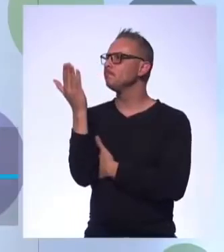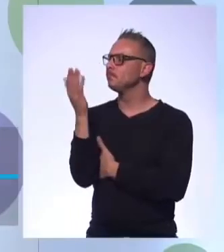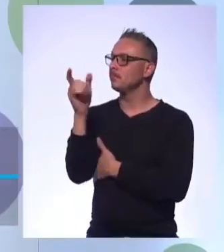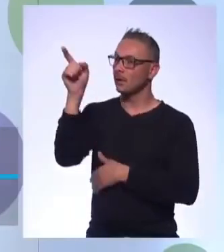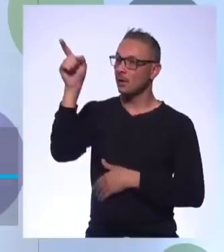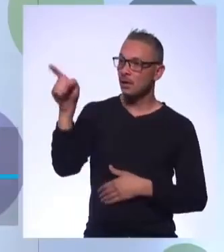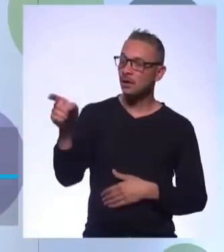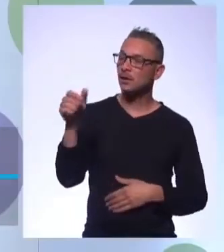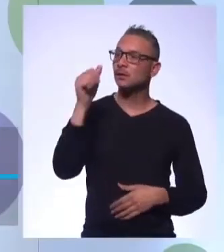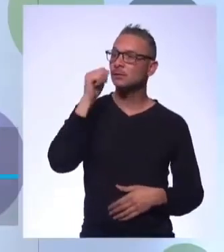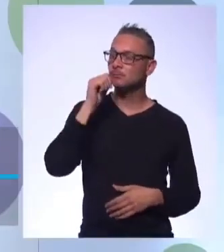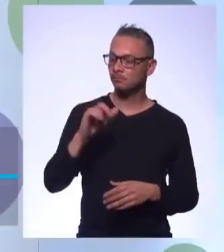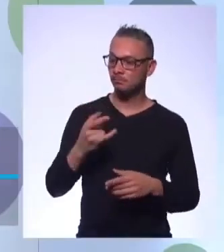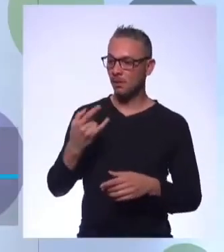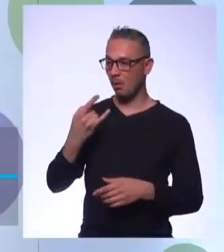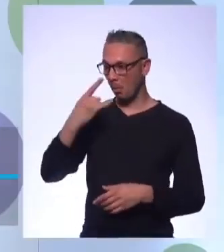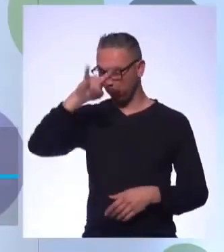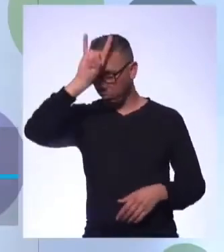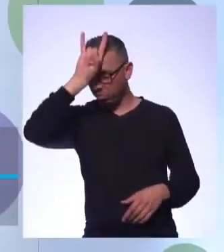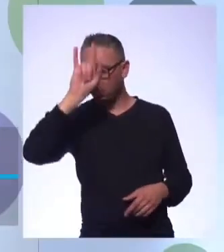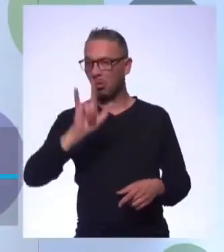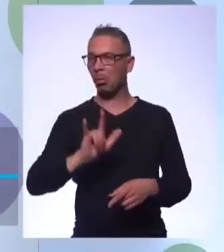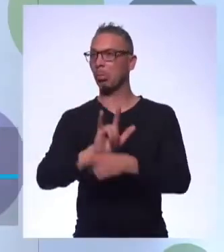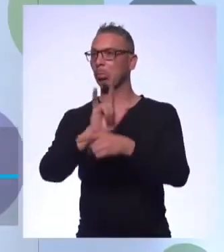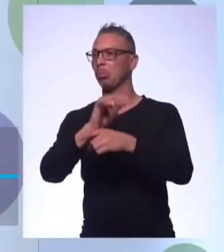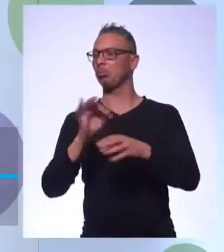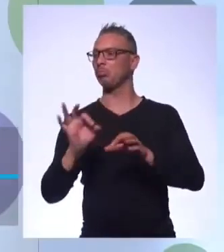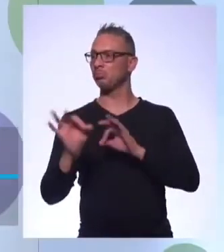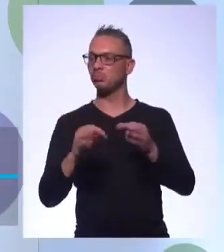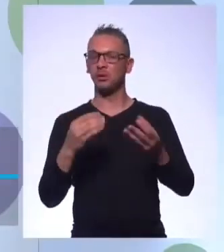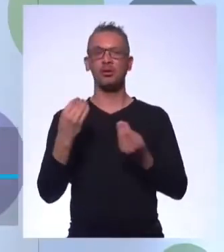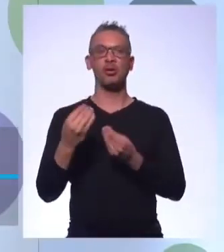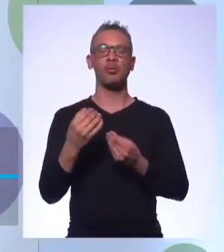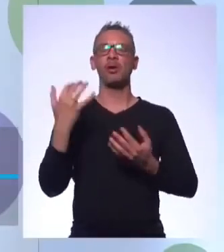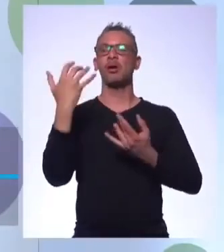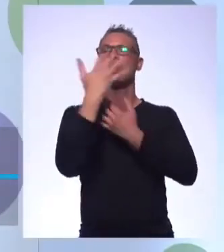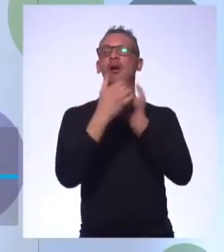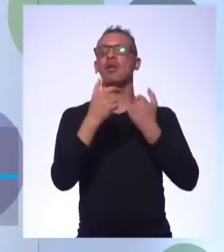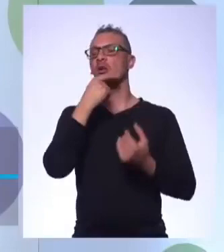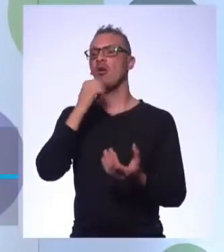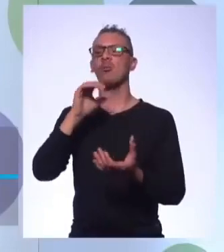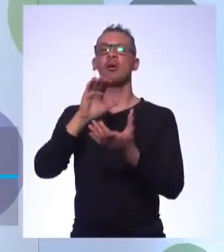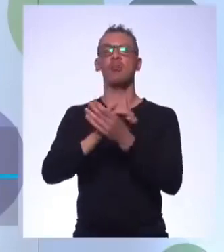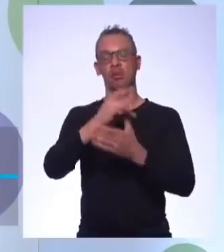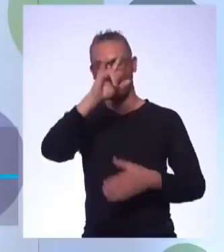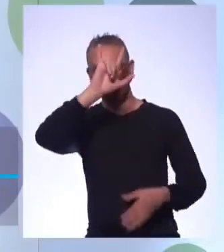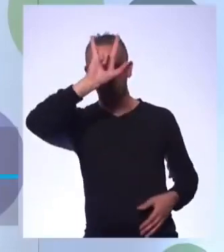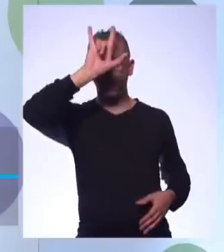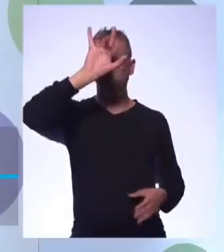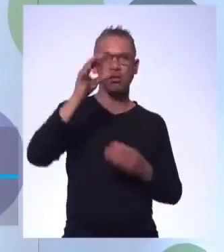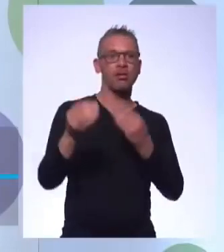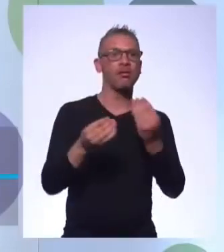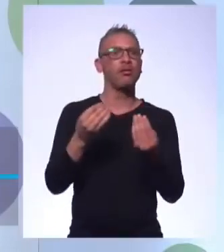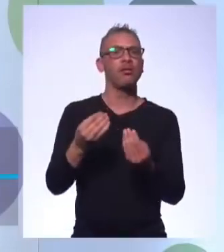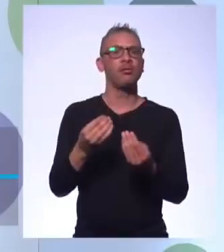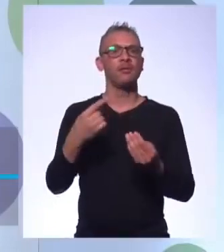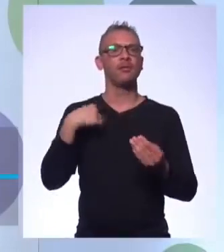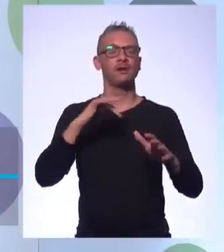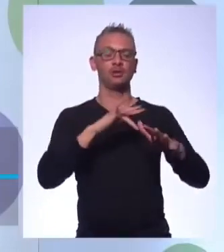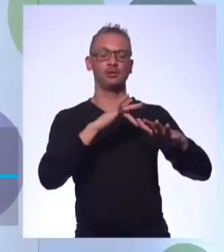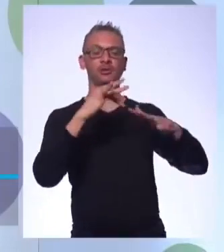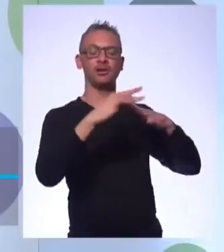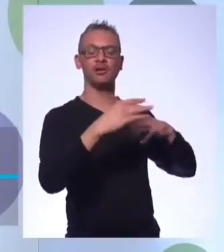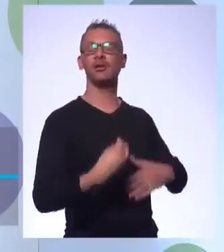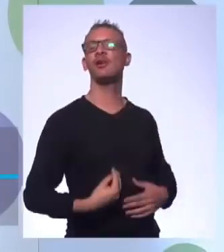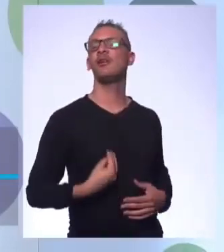fulana foi traída, porque ela está cantando lá que o marido a traiu e tal. E quando você vai ver, ela posta nas redes sociais, a vida